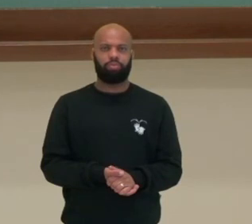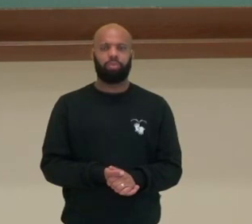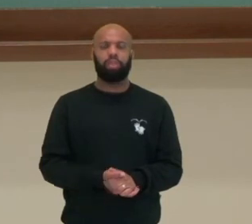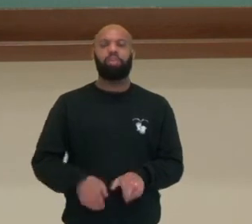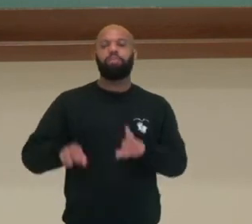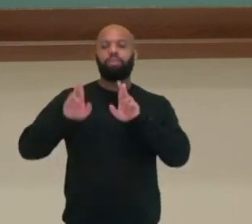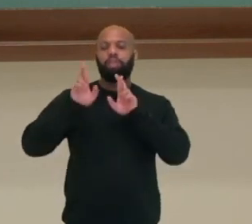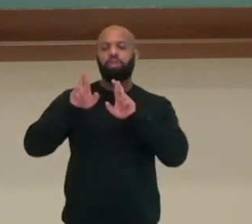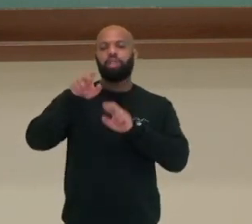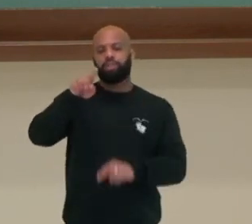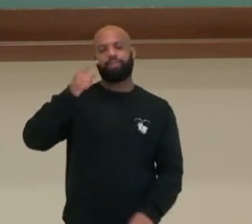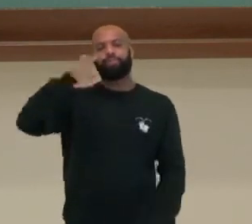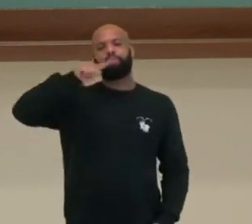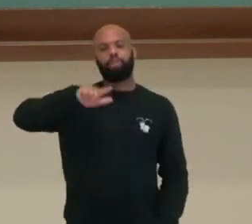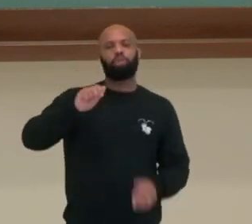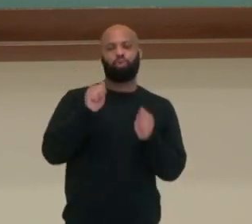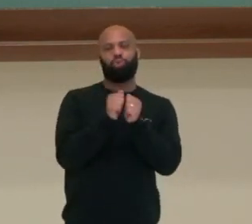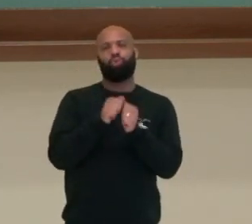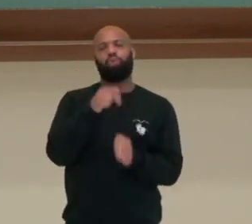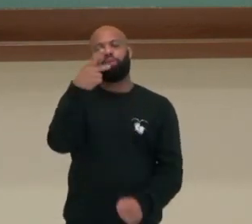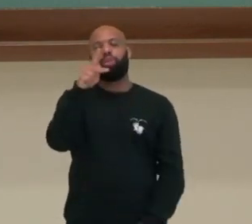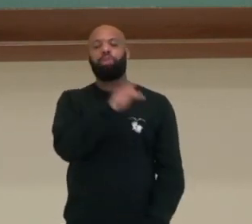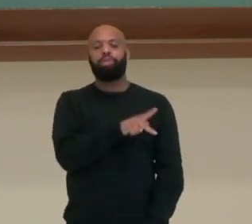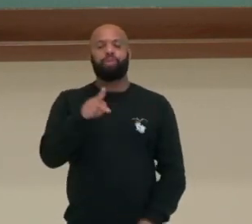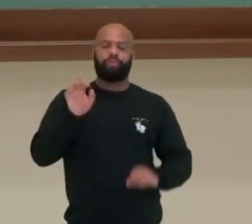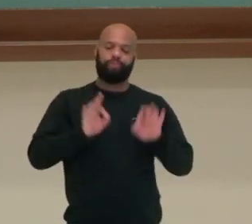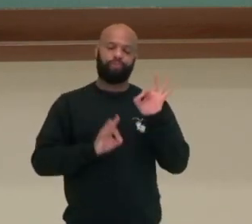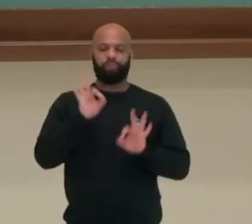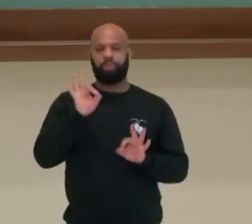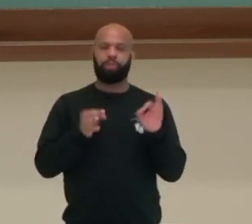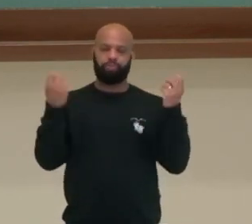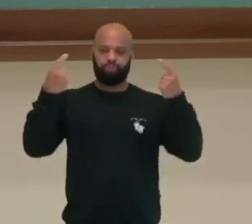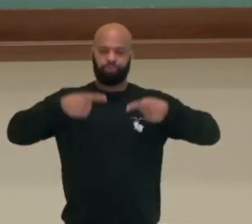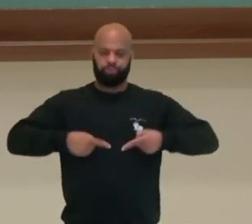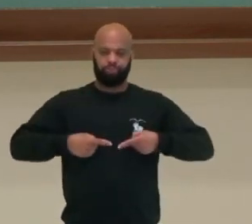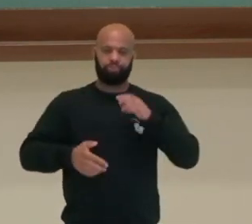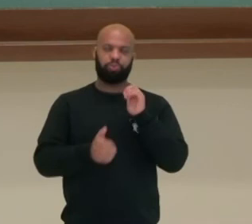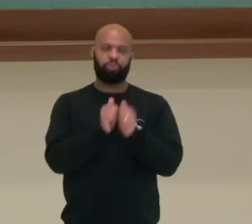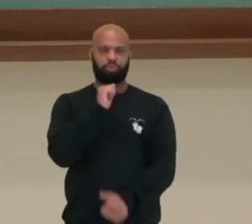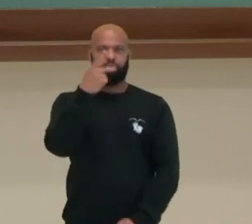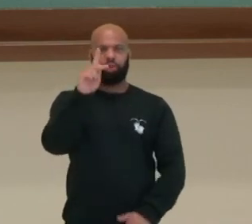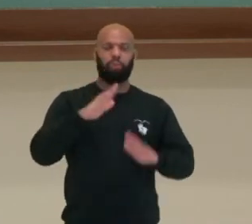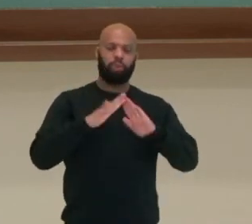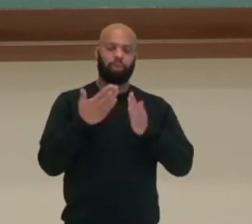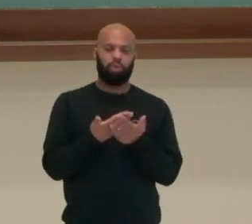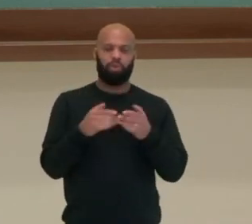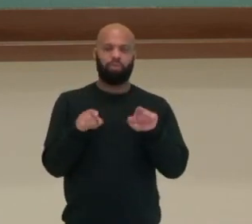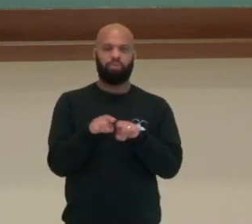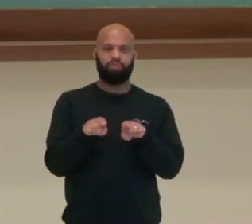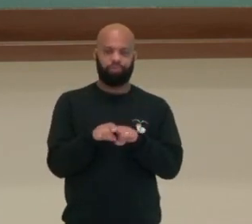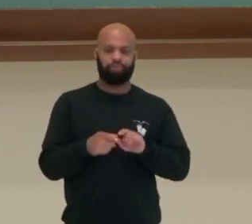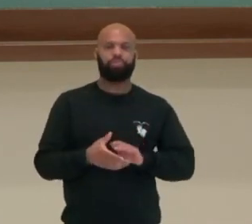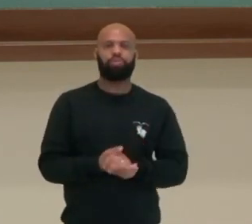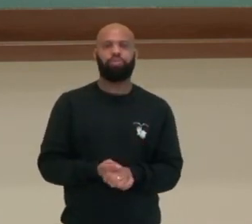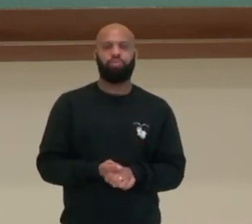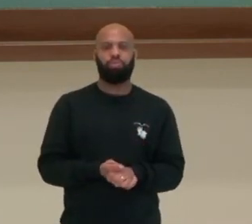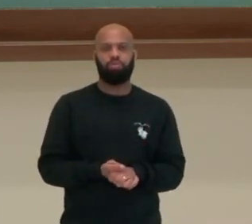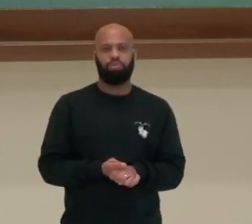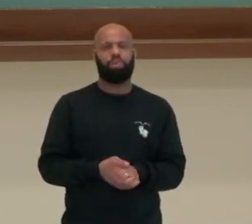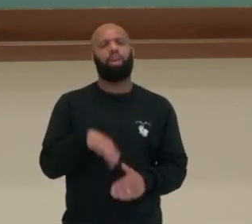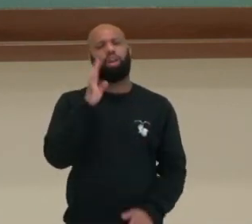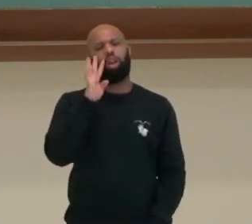Espero que vocês consigam aí, junto com o seu professor, organizar uma partida de bocha aí na sua escola, né, na sua quadra. Você vai ver que é